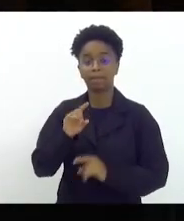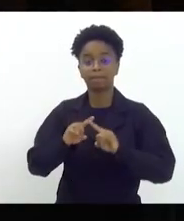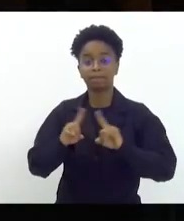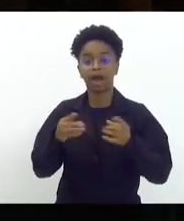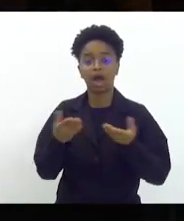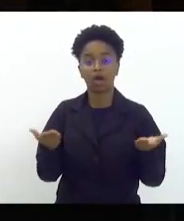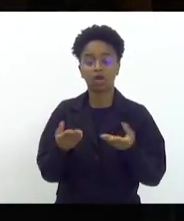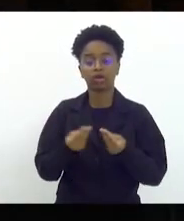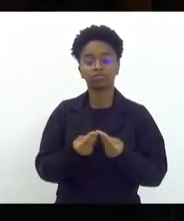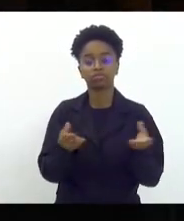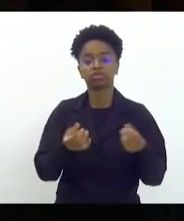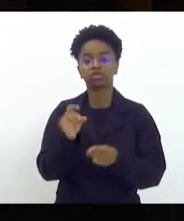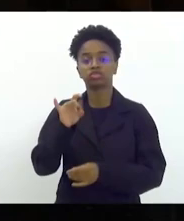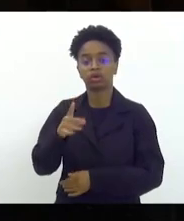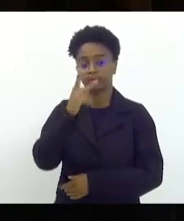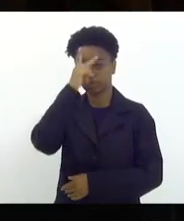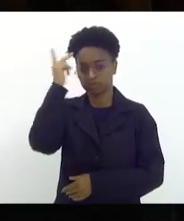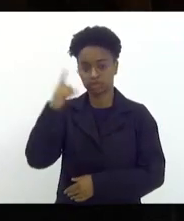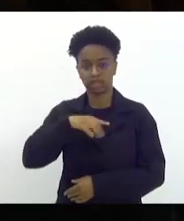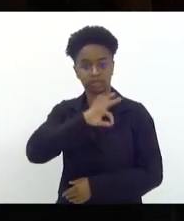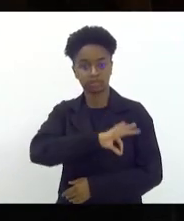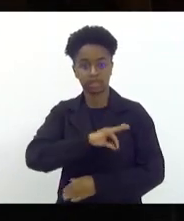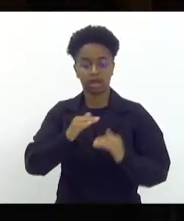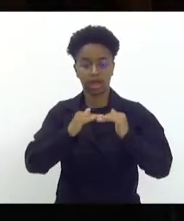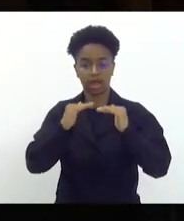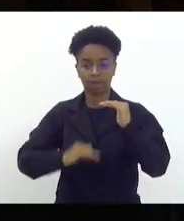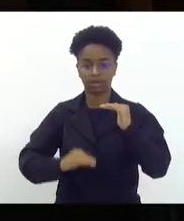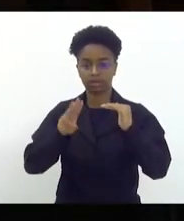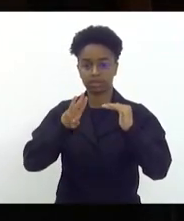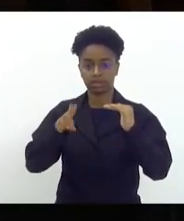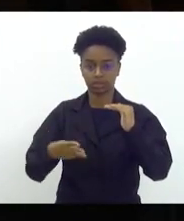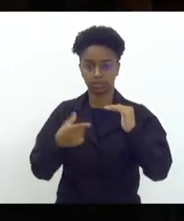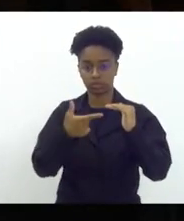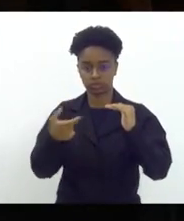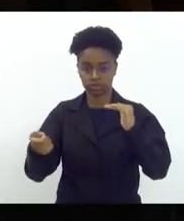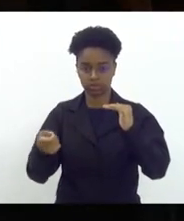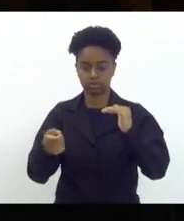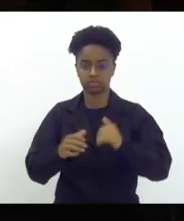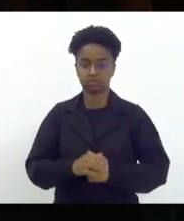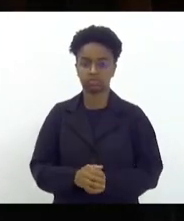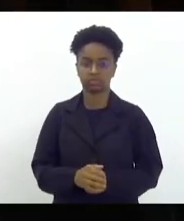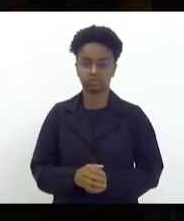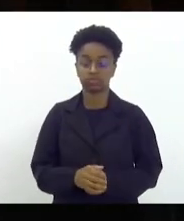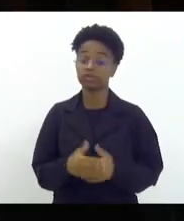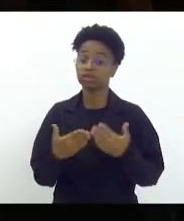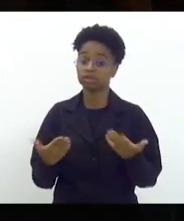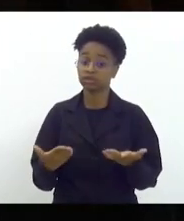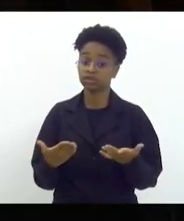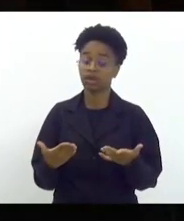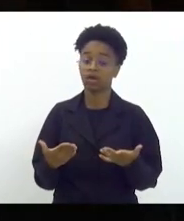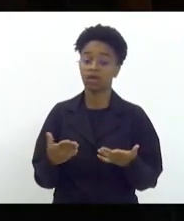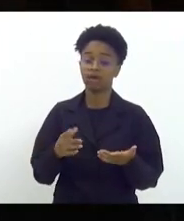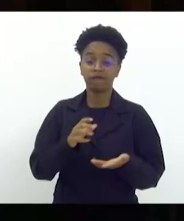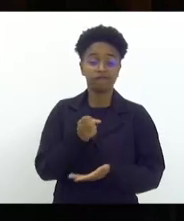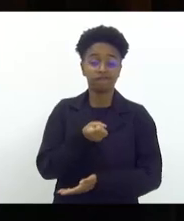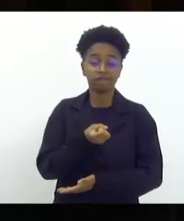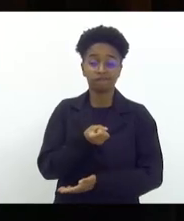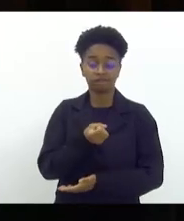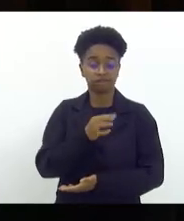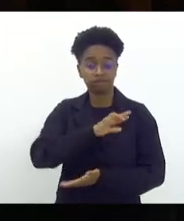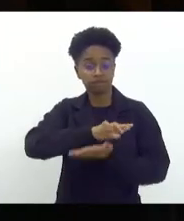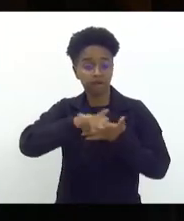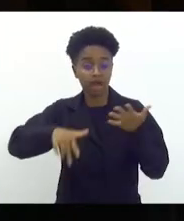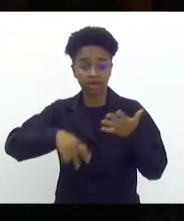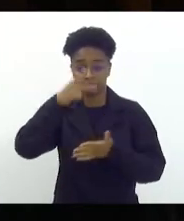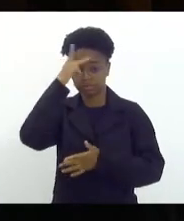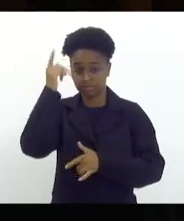para as pessoas com renda abaixo de 3.200 isso vai fazer com que milhares e milhares